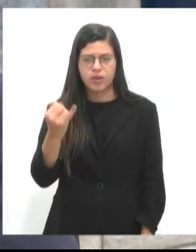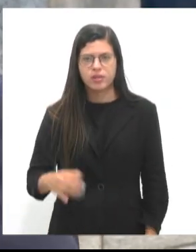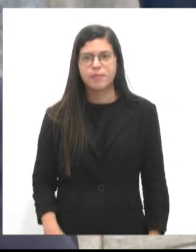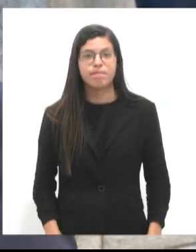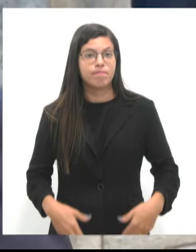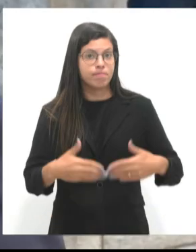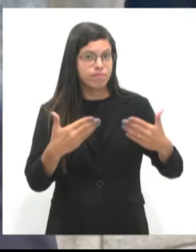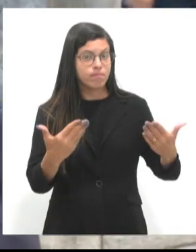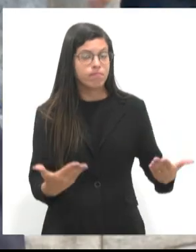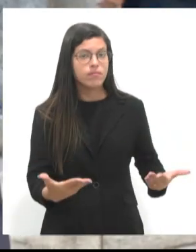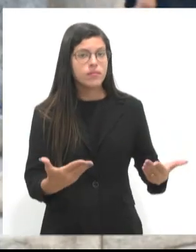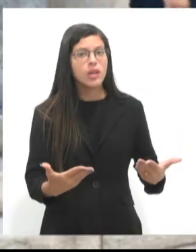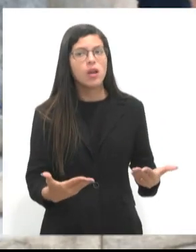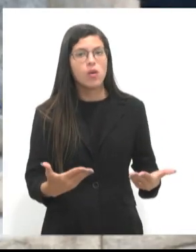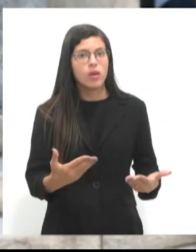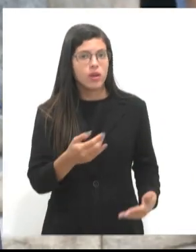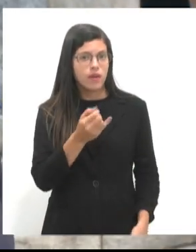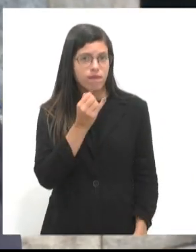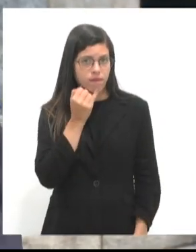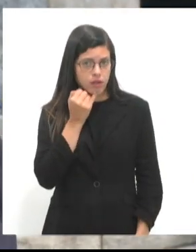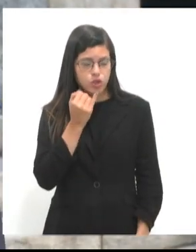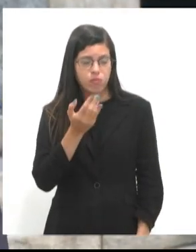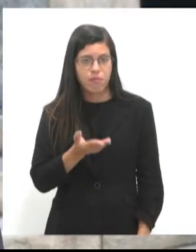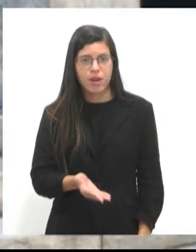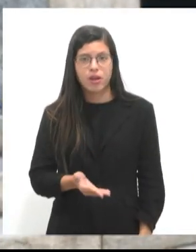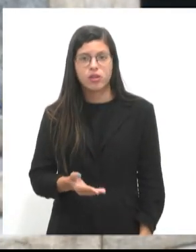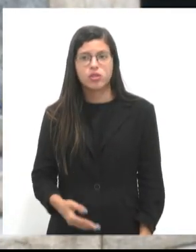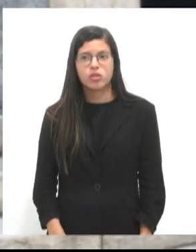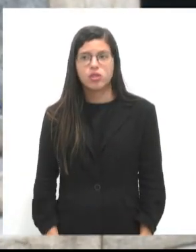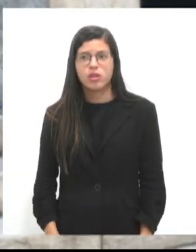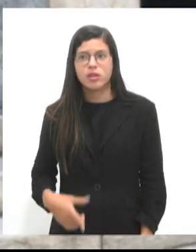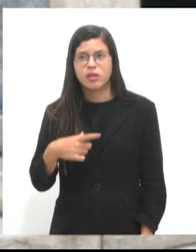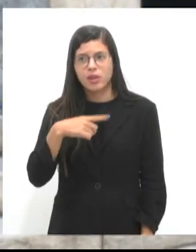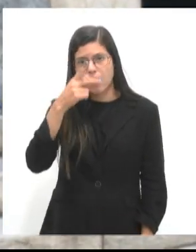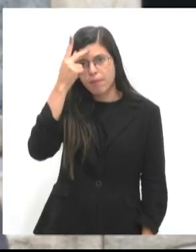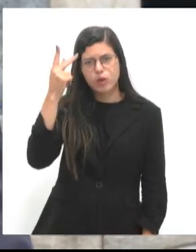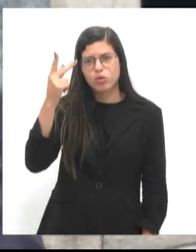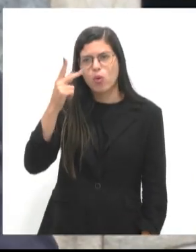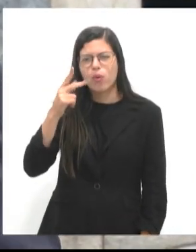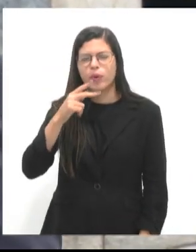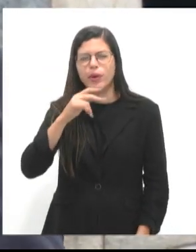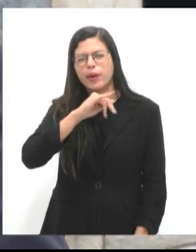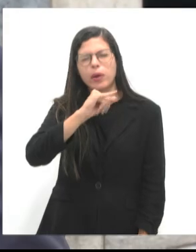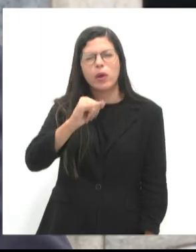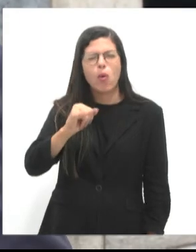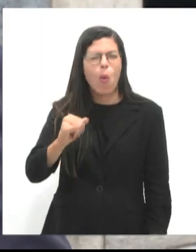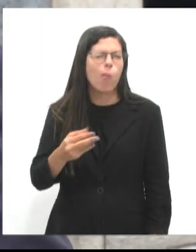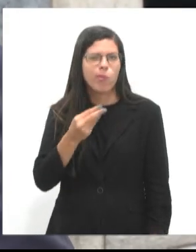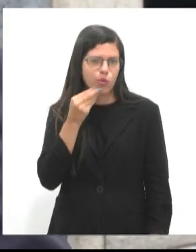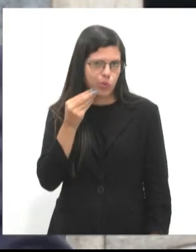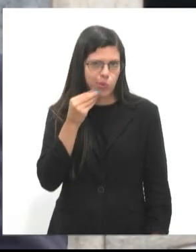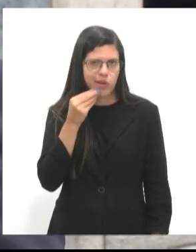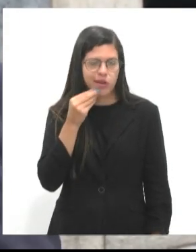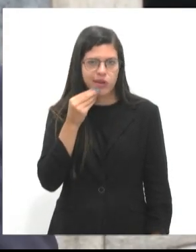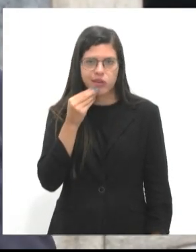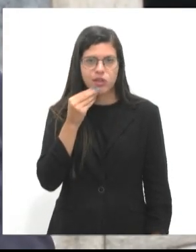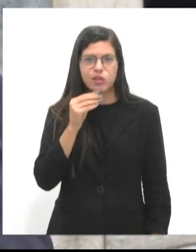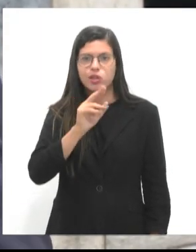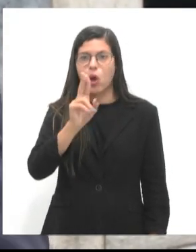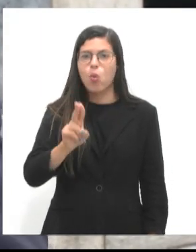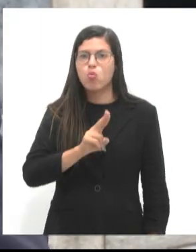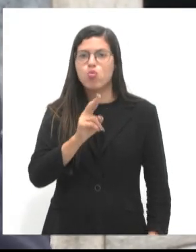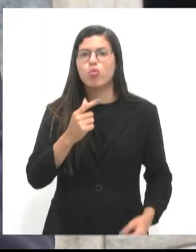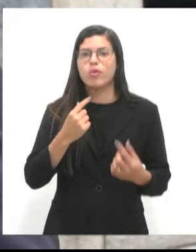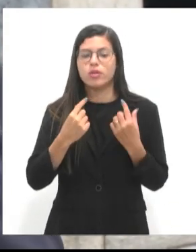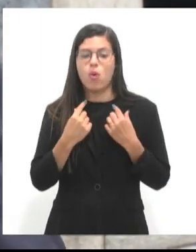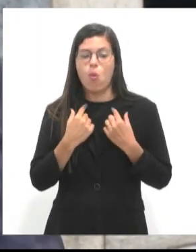tema infelizmente, existem oportunistas, infelizmente, pessoas que se utilizam do cordão